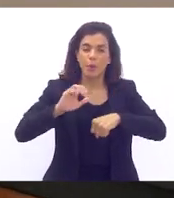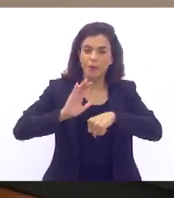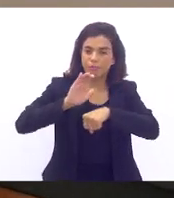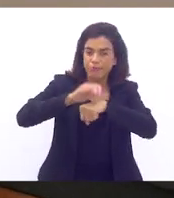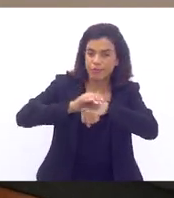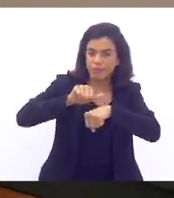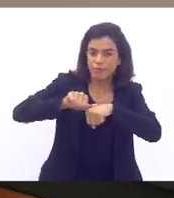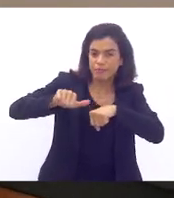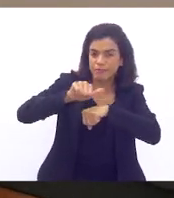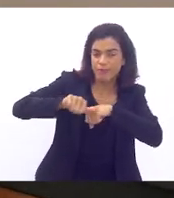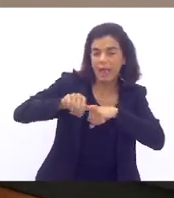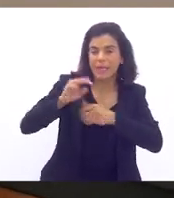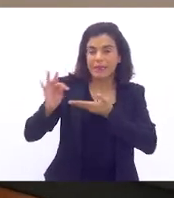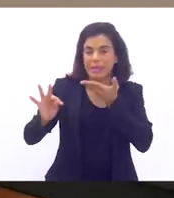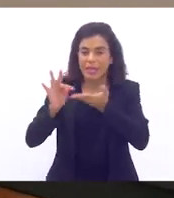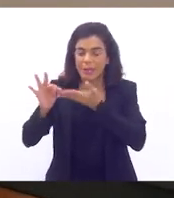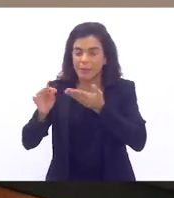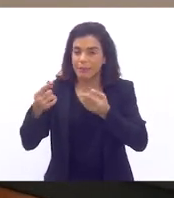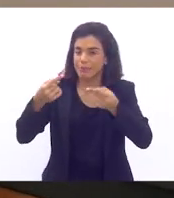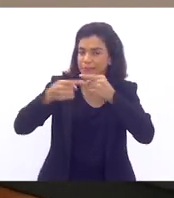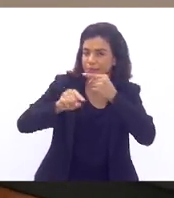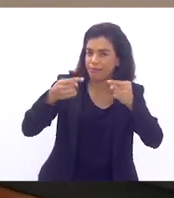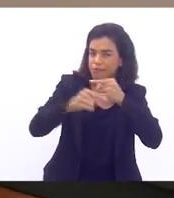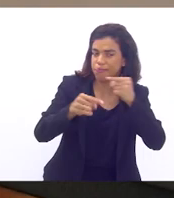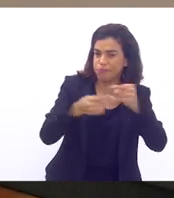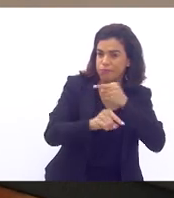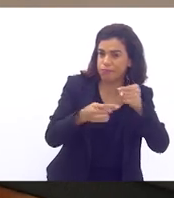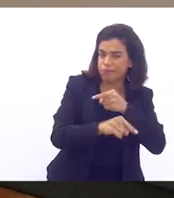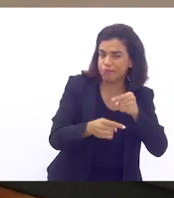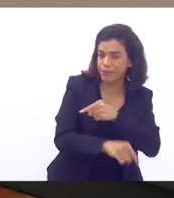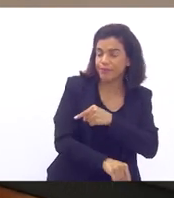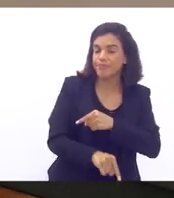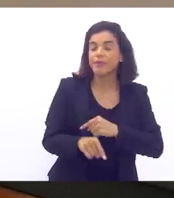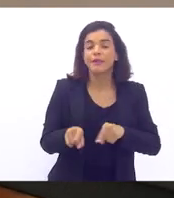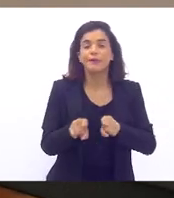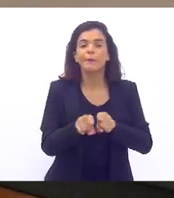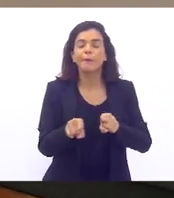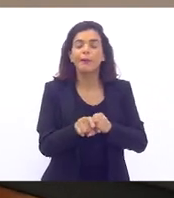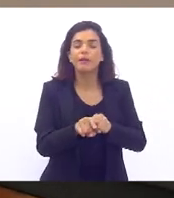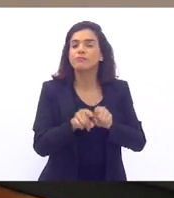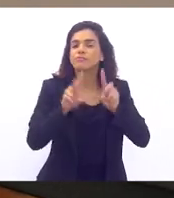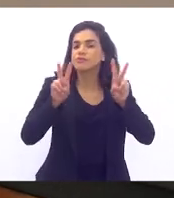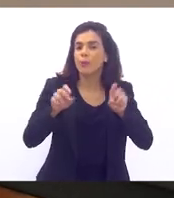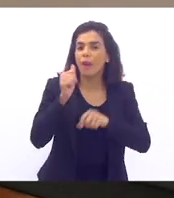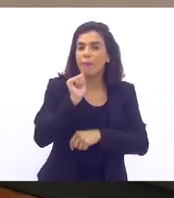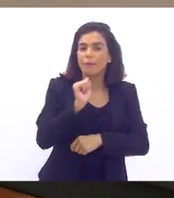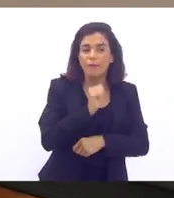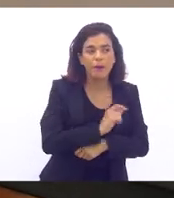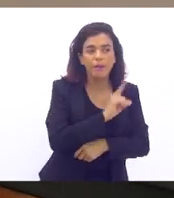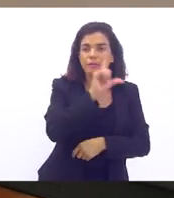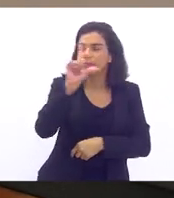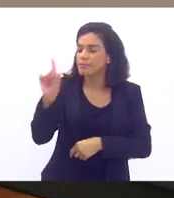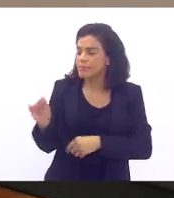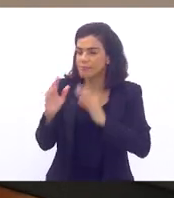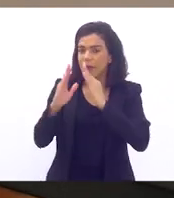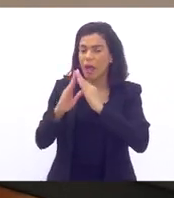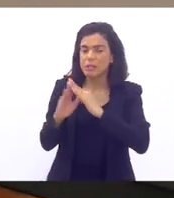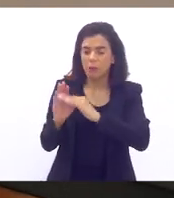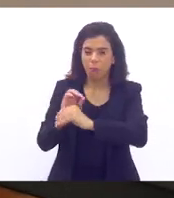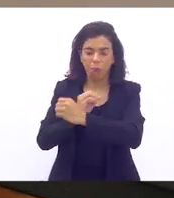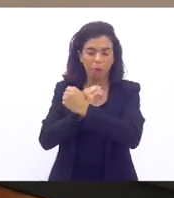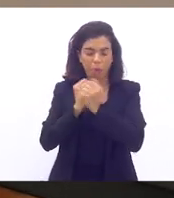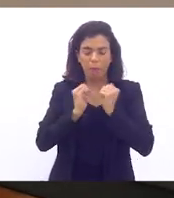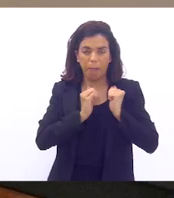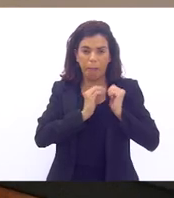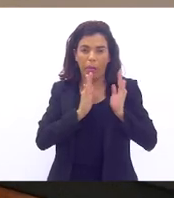da terapina adequada da abordagem inadequada desse paciente e consequentemente a sua mãe vai para casa com um bebê cheio de feridas né